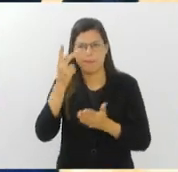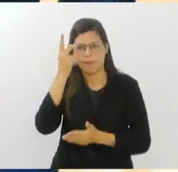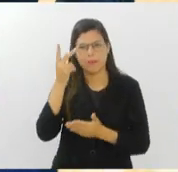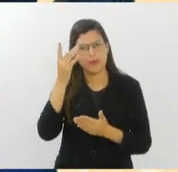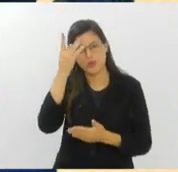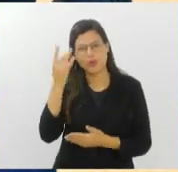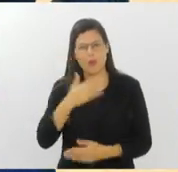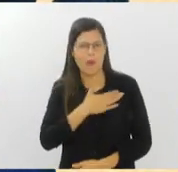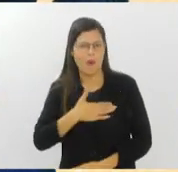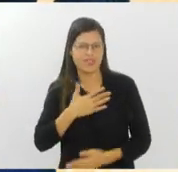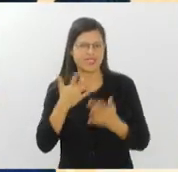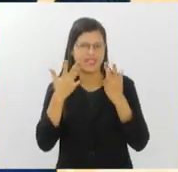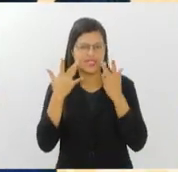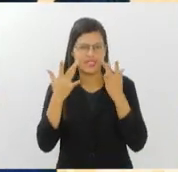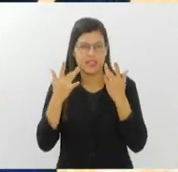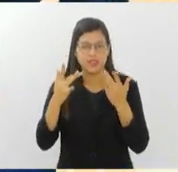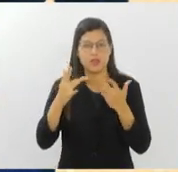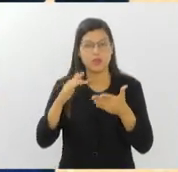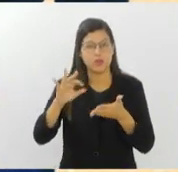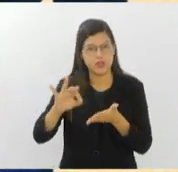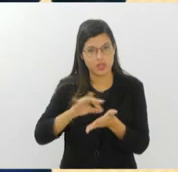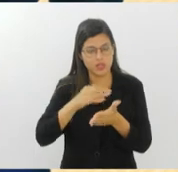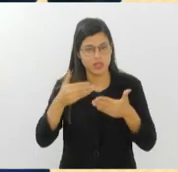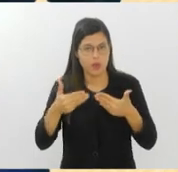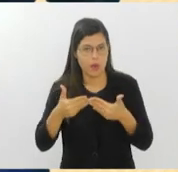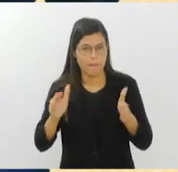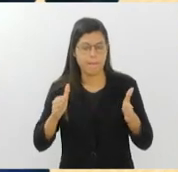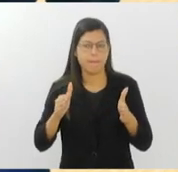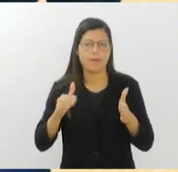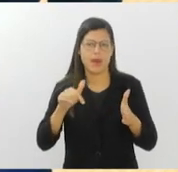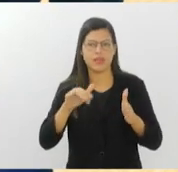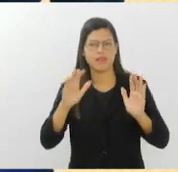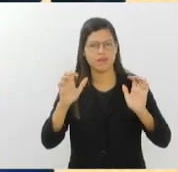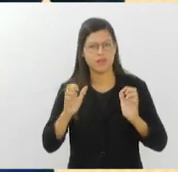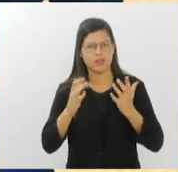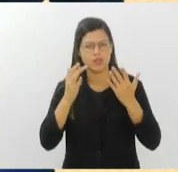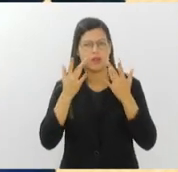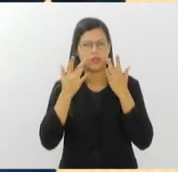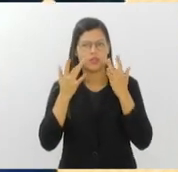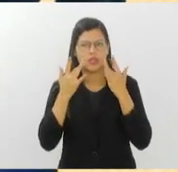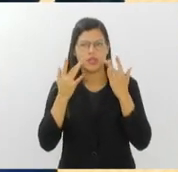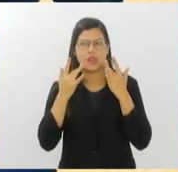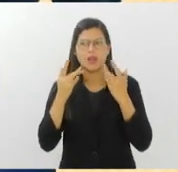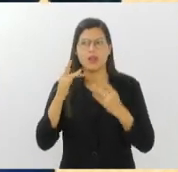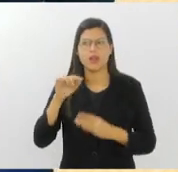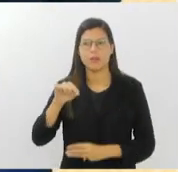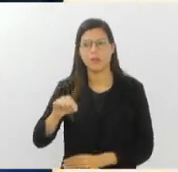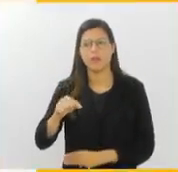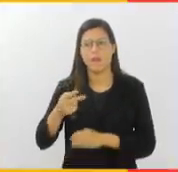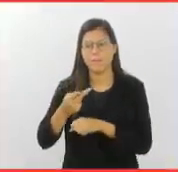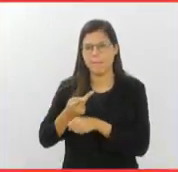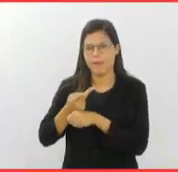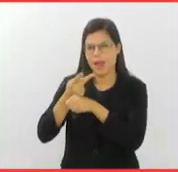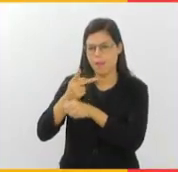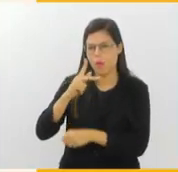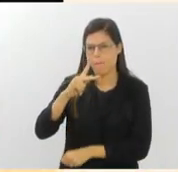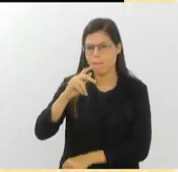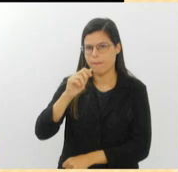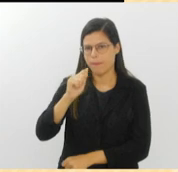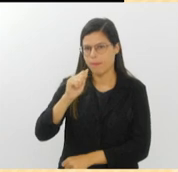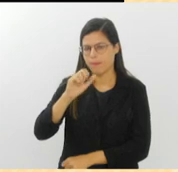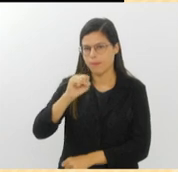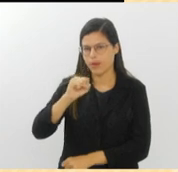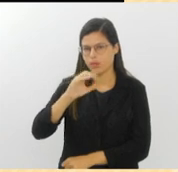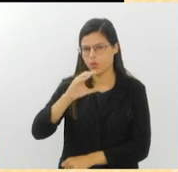Estão abertas inscrições para a edição de 2024 do Festival de Teatro FETAERJ, Prêmio Pasqualino. A festa